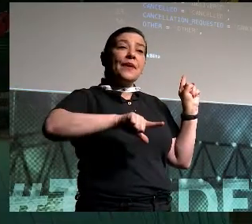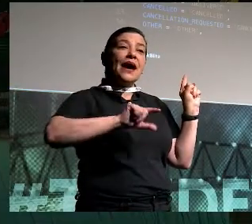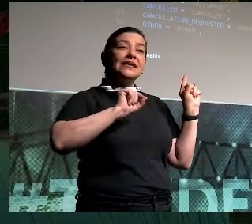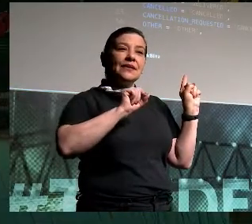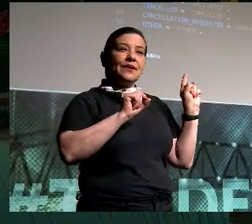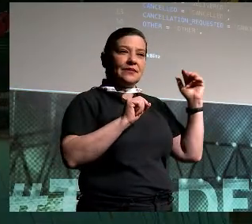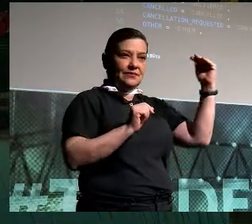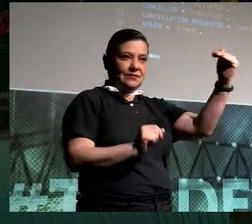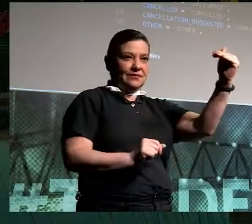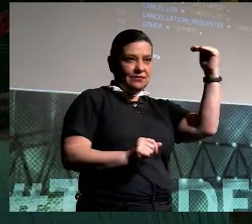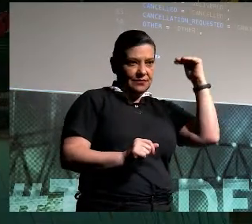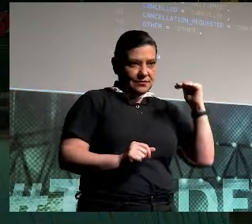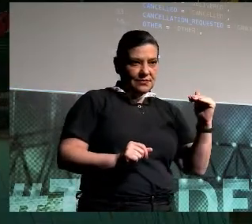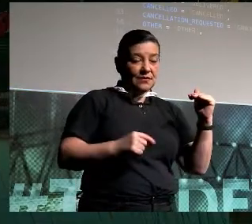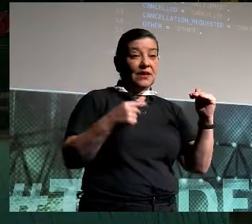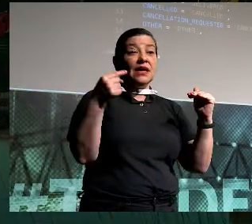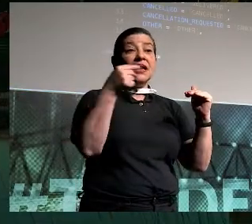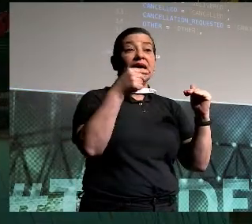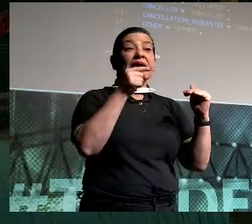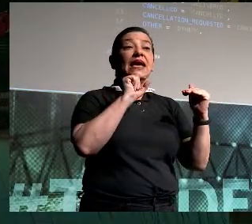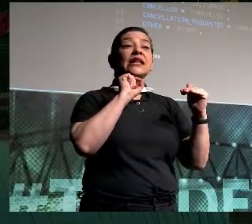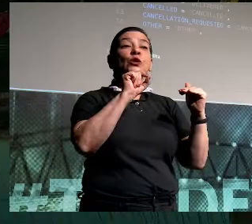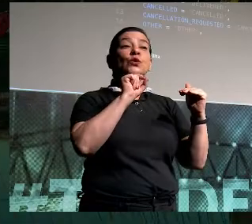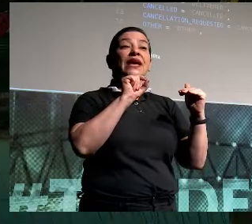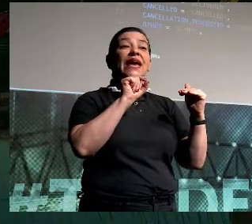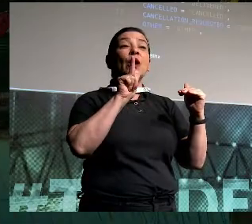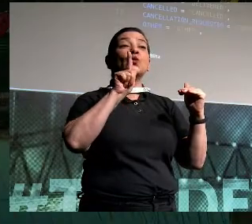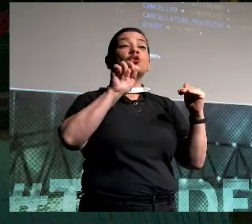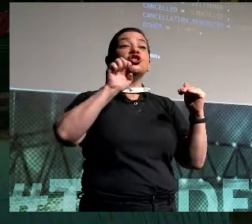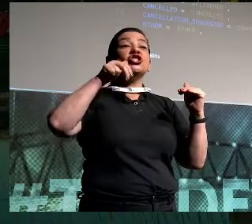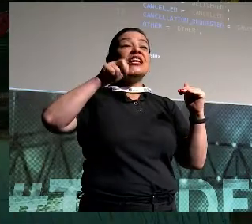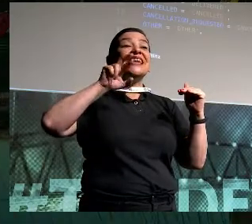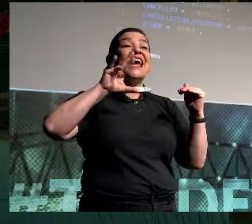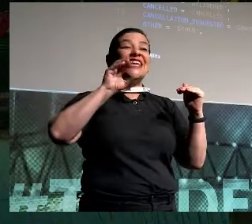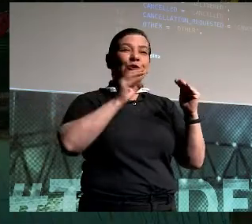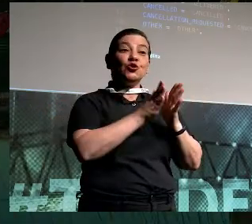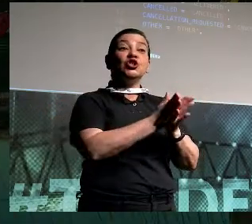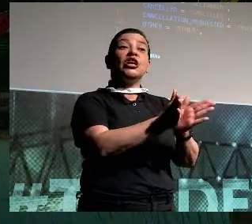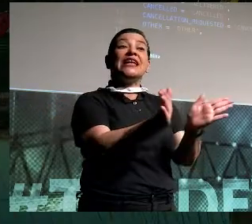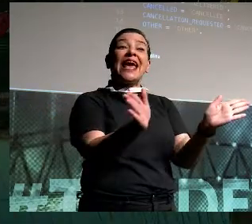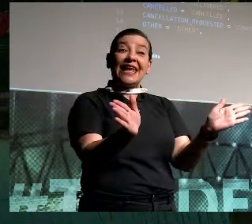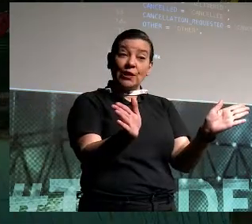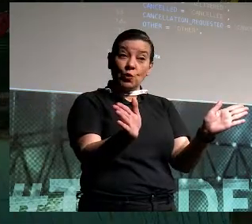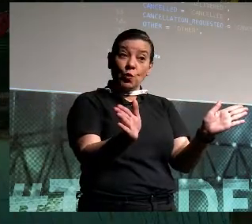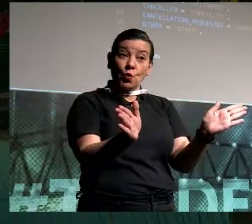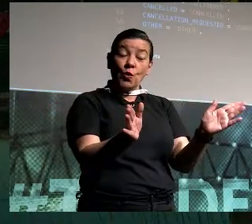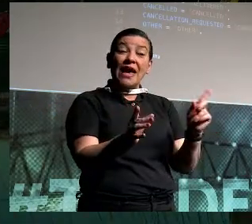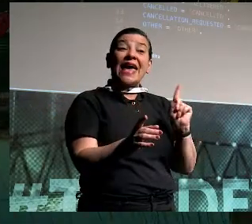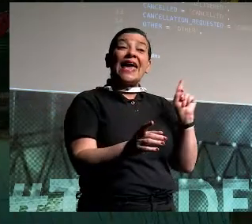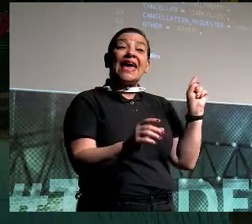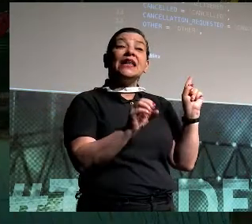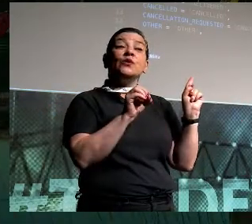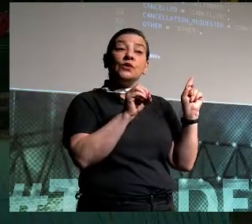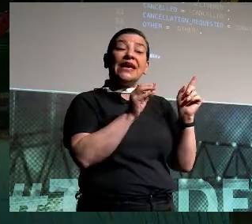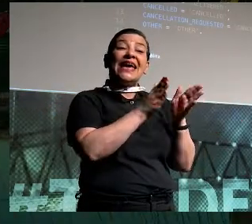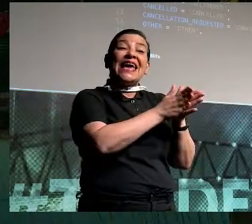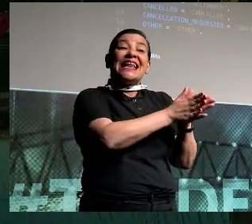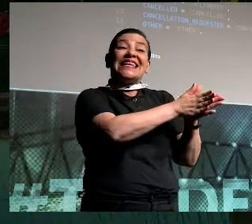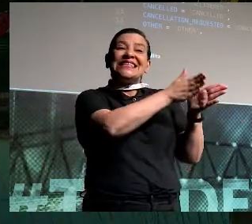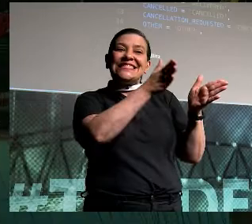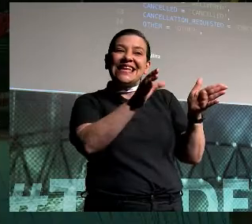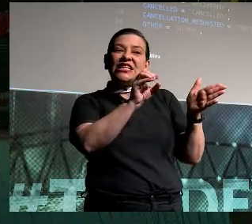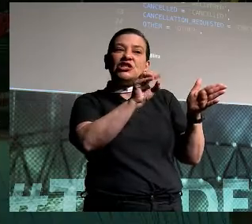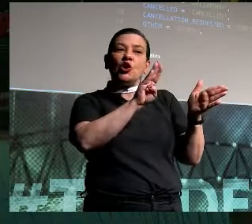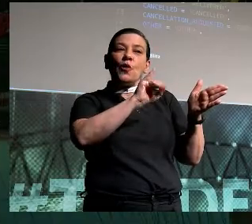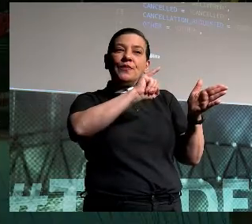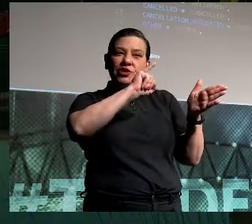metadata, que pode vir nesse cara, que ele é o meu tipo genérico aqui. E eu estou falando que esse cara estende object. Por que eu estou utilizando object